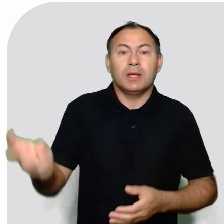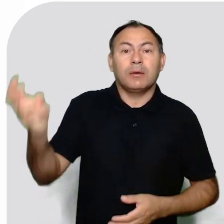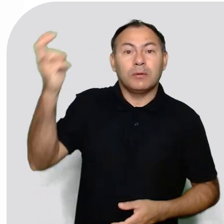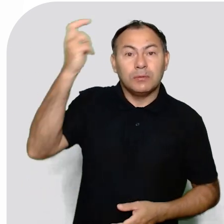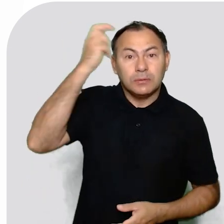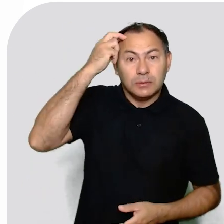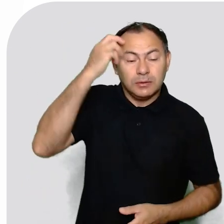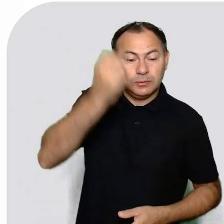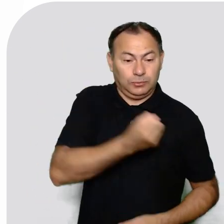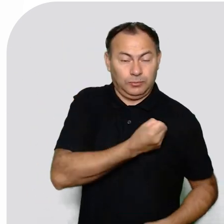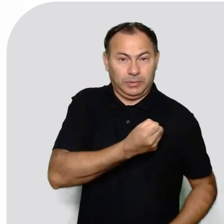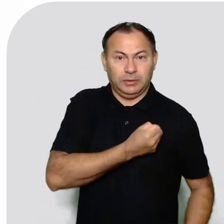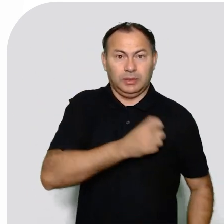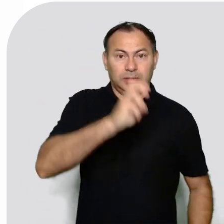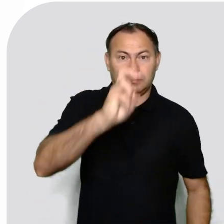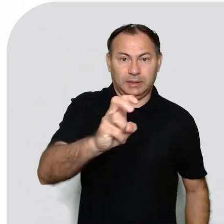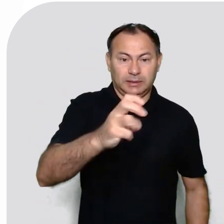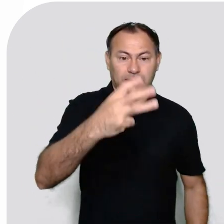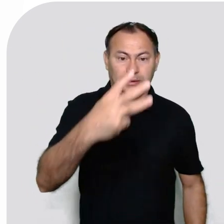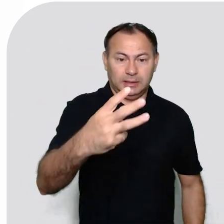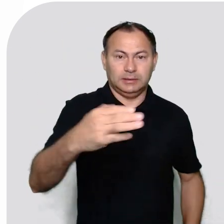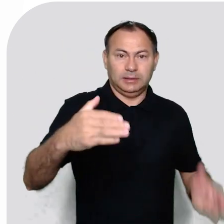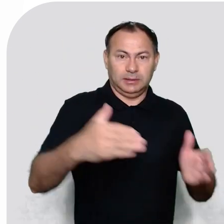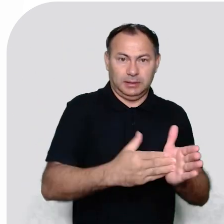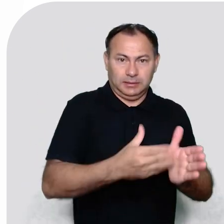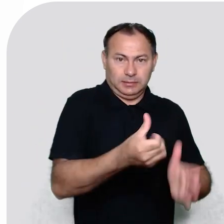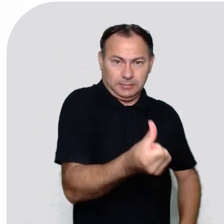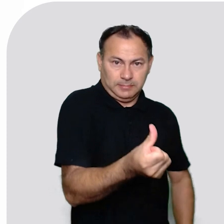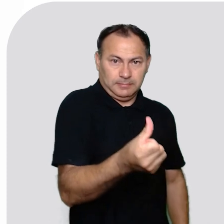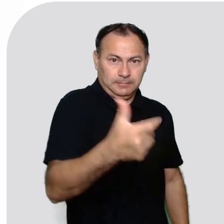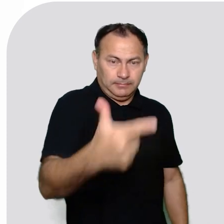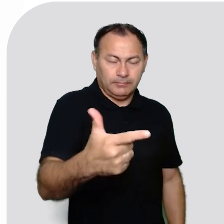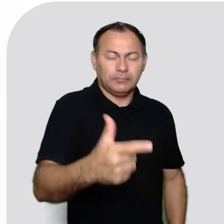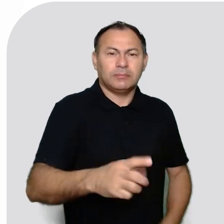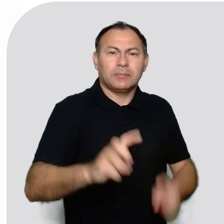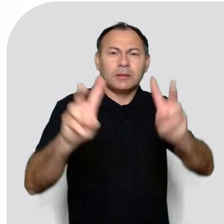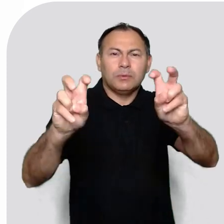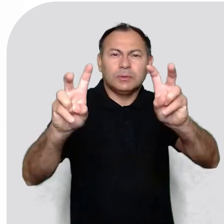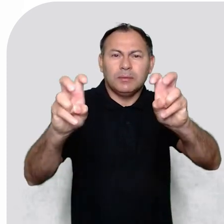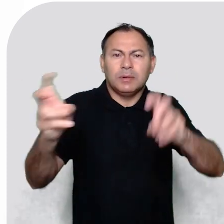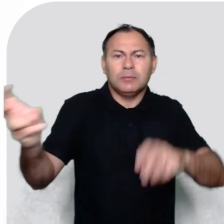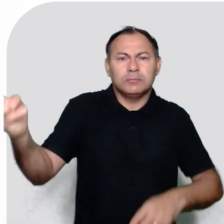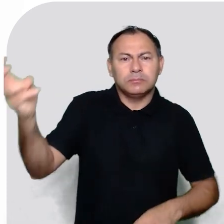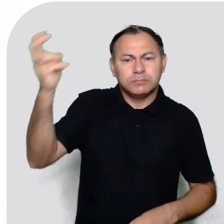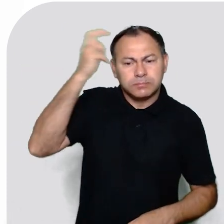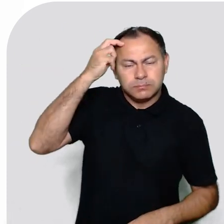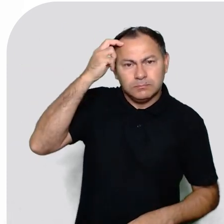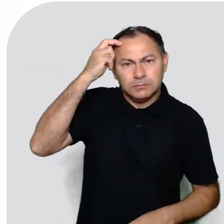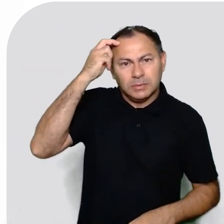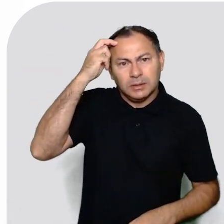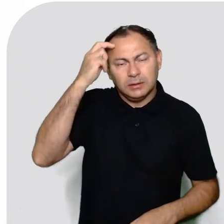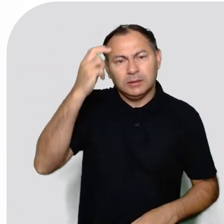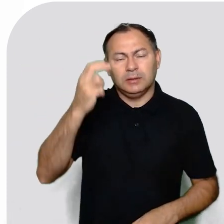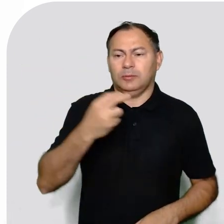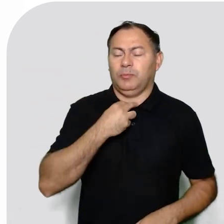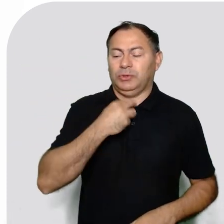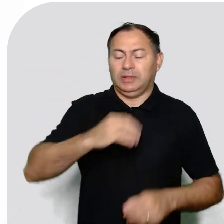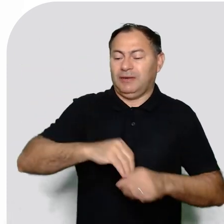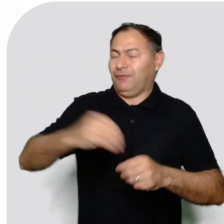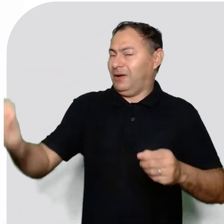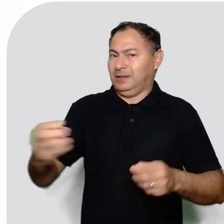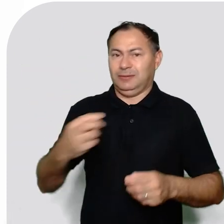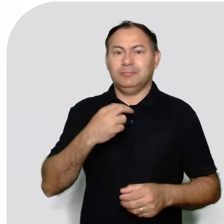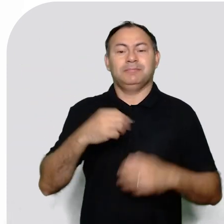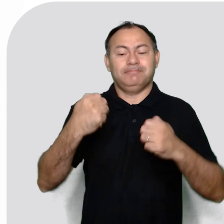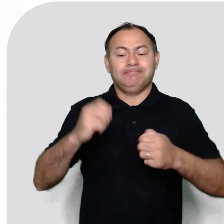precisamente os números 53 a 62. O tema da cultura não poderia estar ausente de um documento